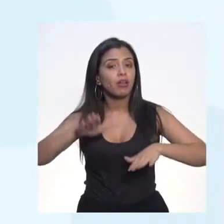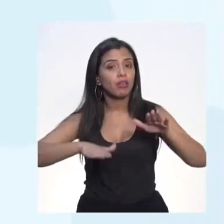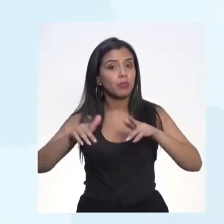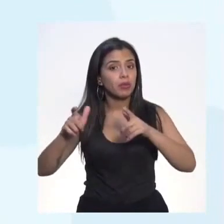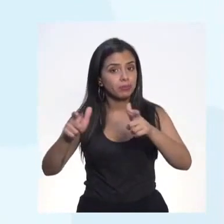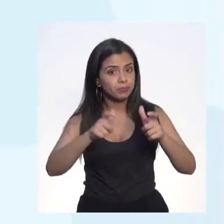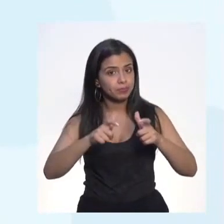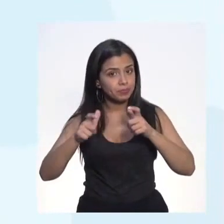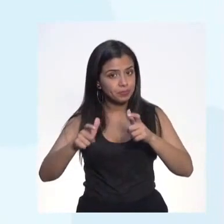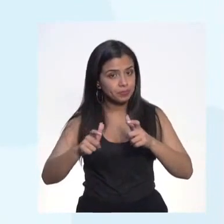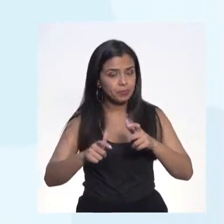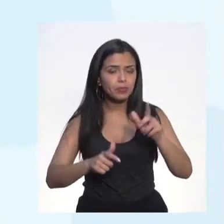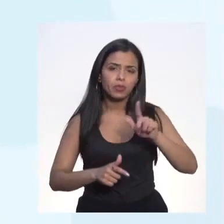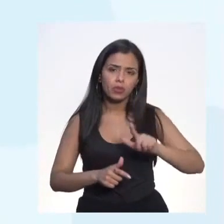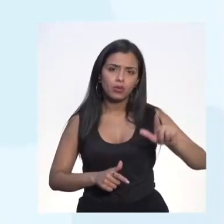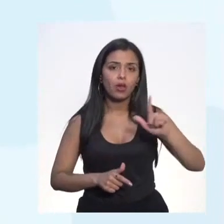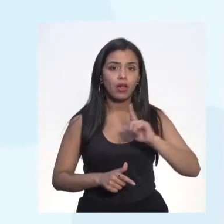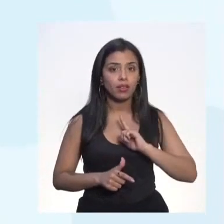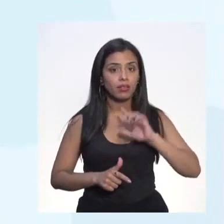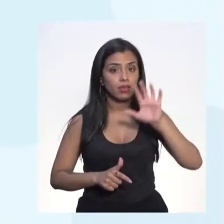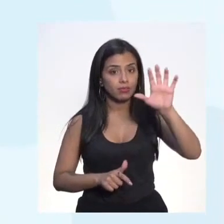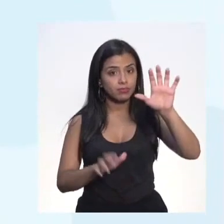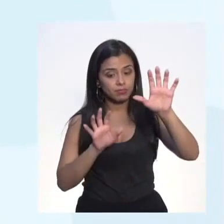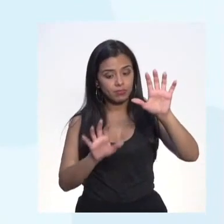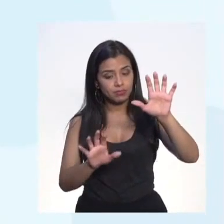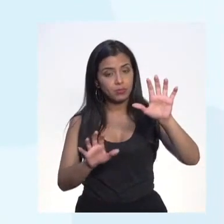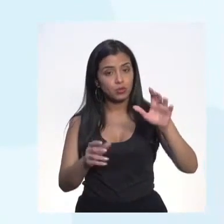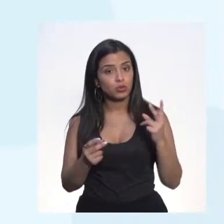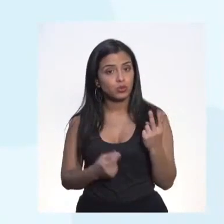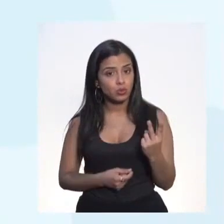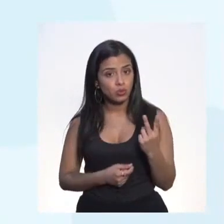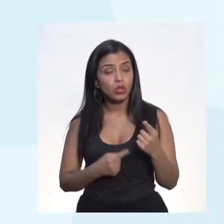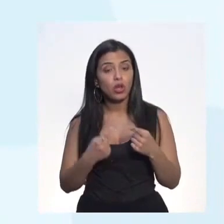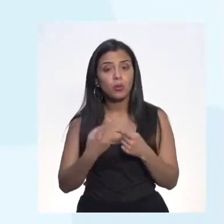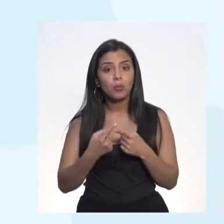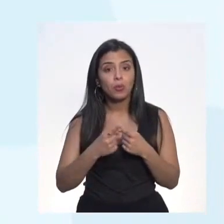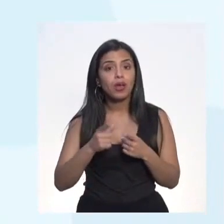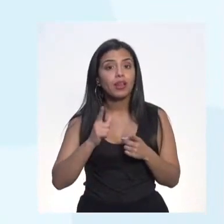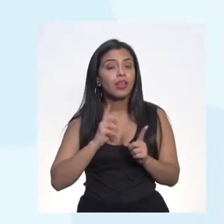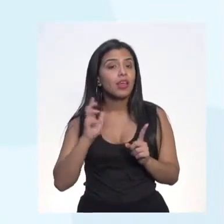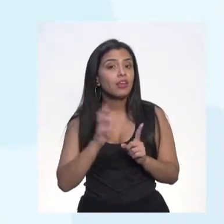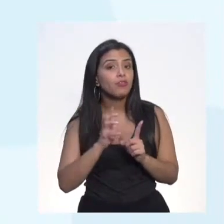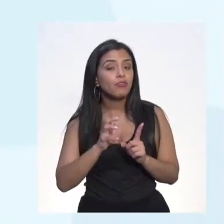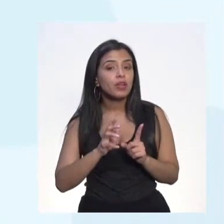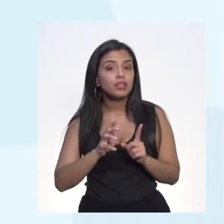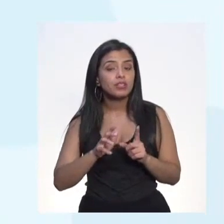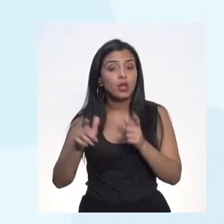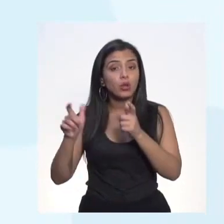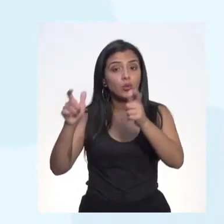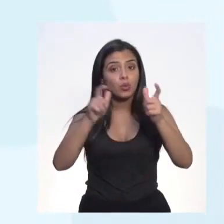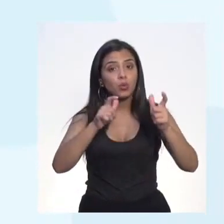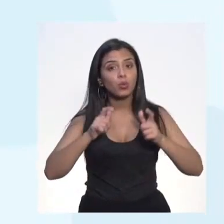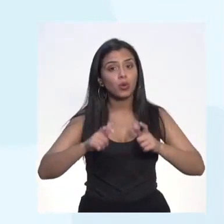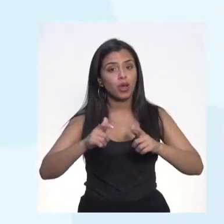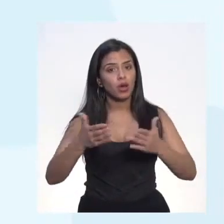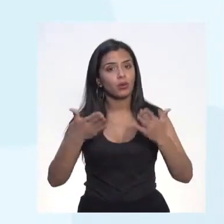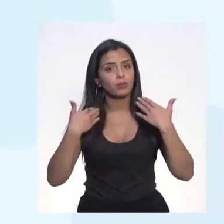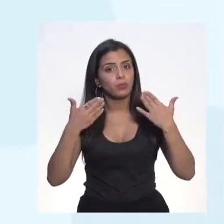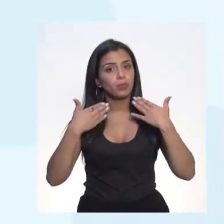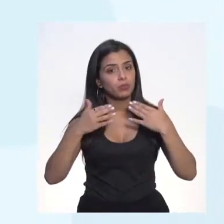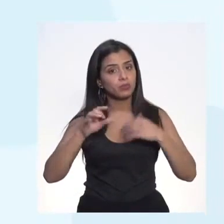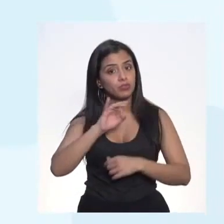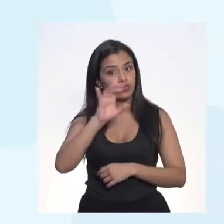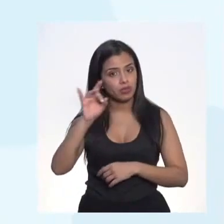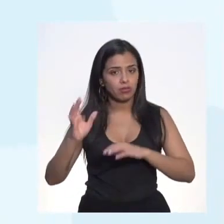logicamente, né, tem 2 mapas aqui, por quê? Porque tem uma influência das zonas térmicas do planeta, né? Então a gente vê aqui